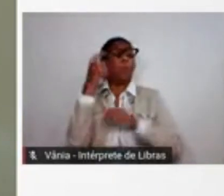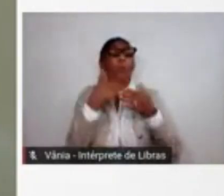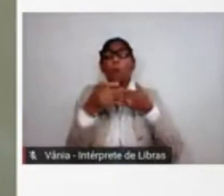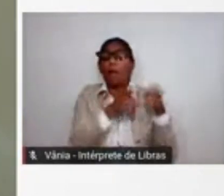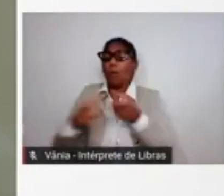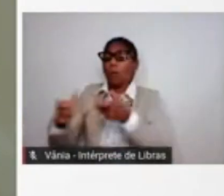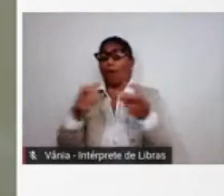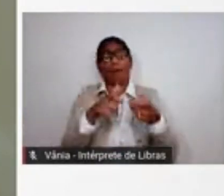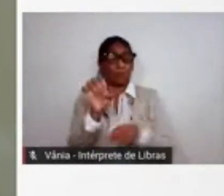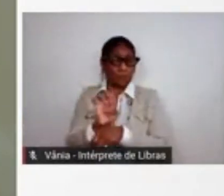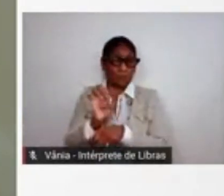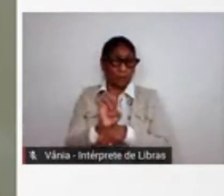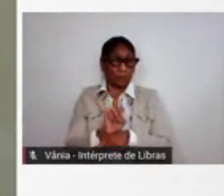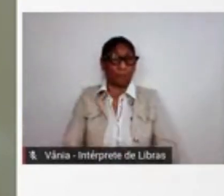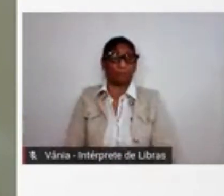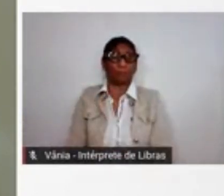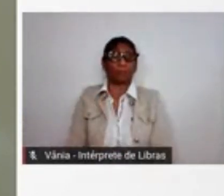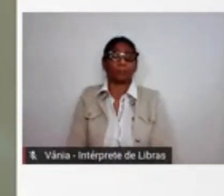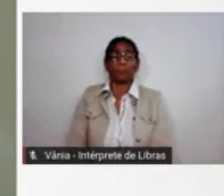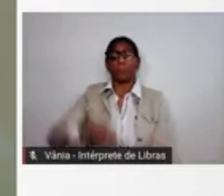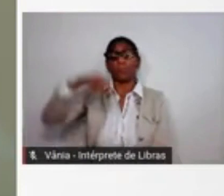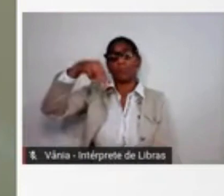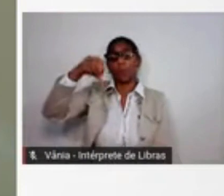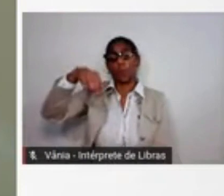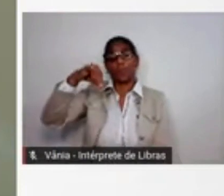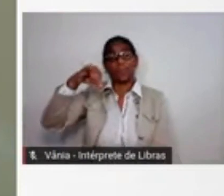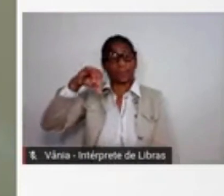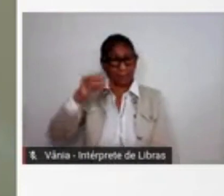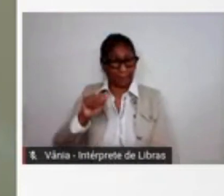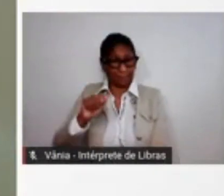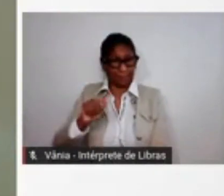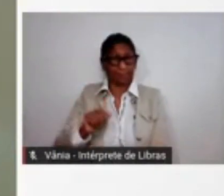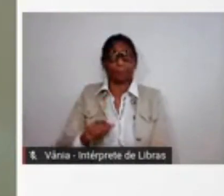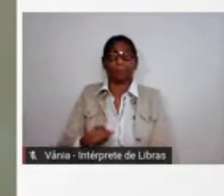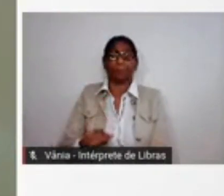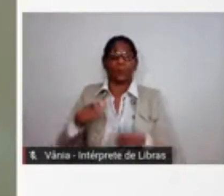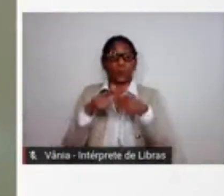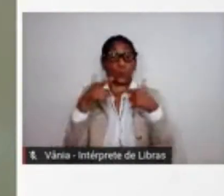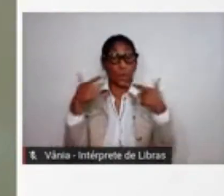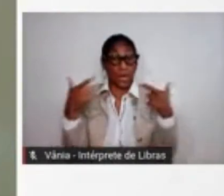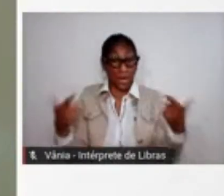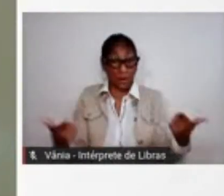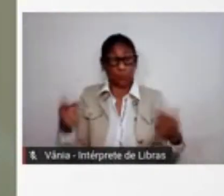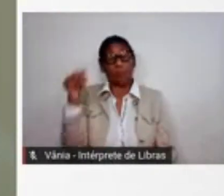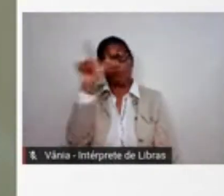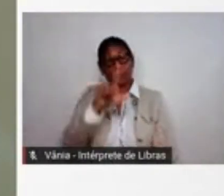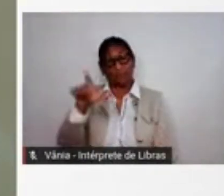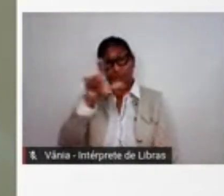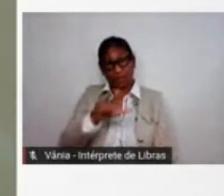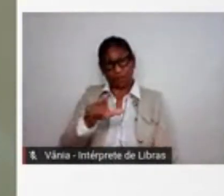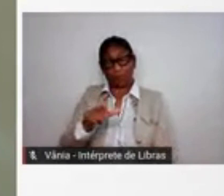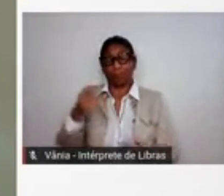nosso estado. A Mônica da Cruz, do jornal O Informativo do Vale, de Lajeado, diz: